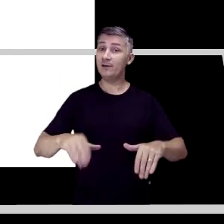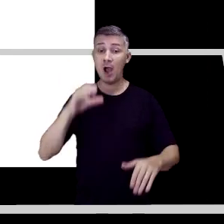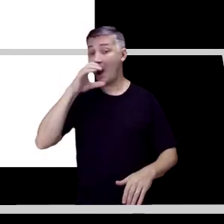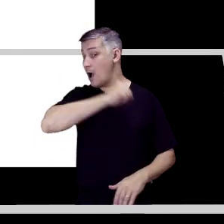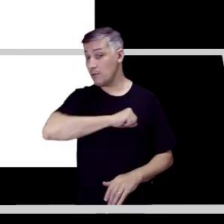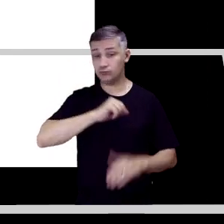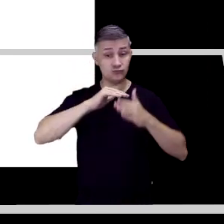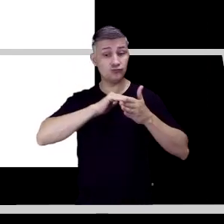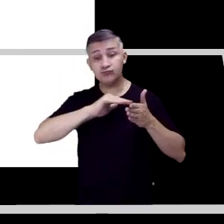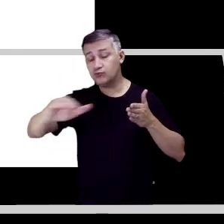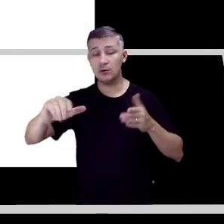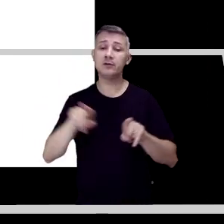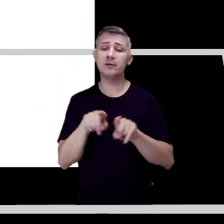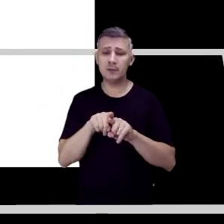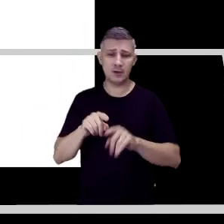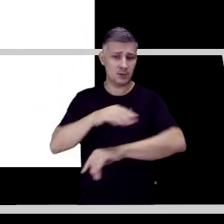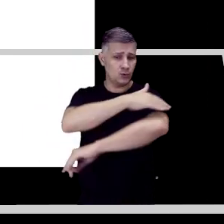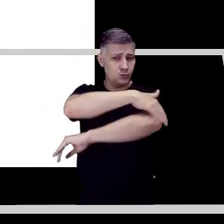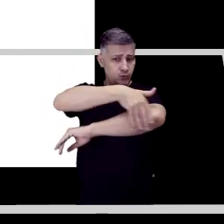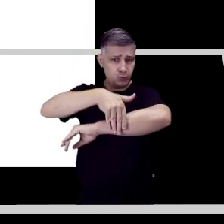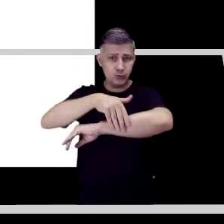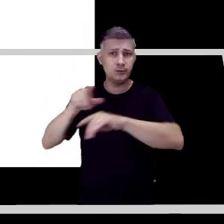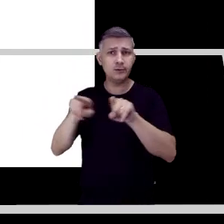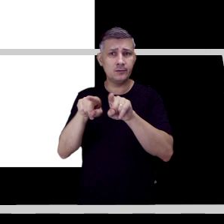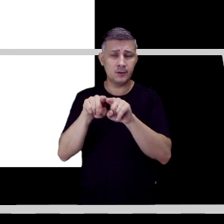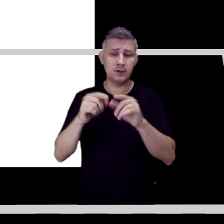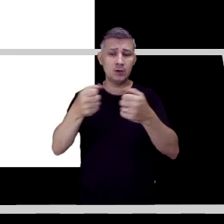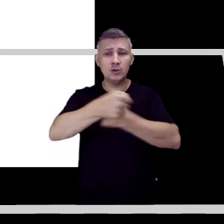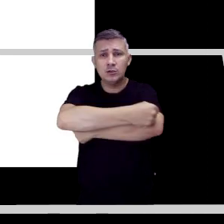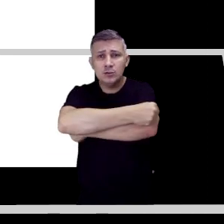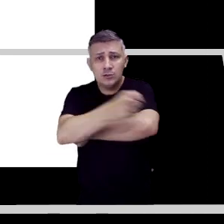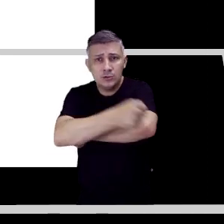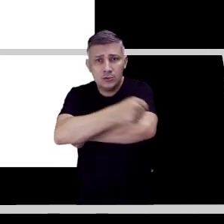acabamento final, digamos, das superfícies, as esquadrias,